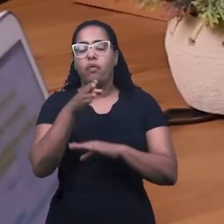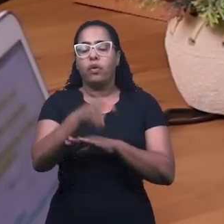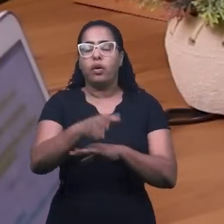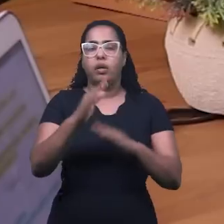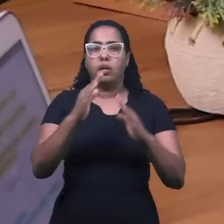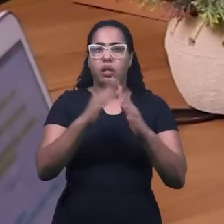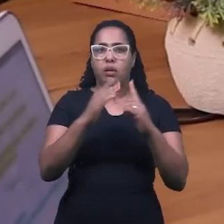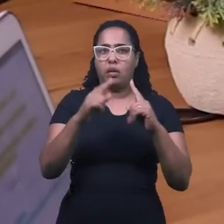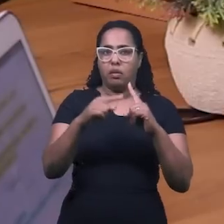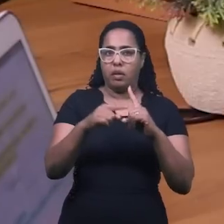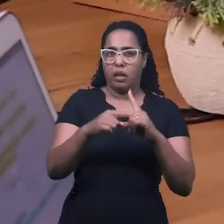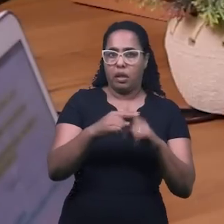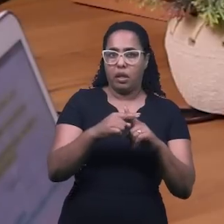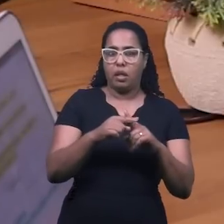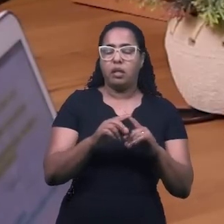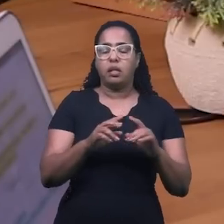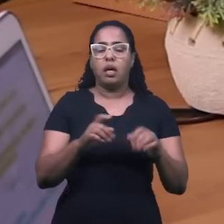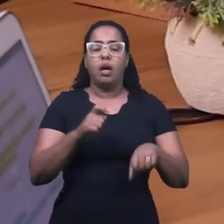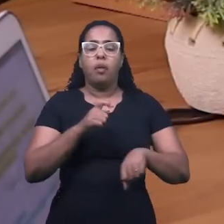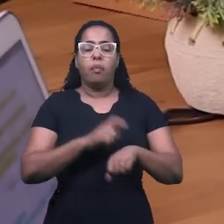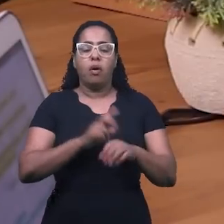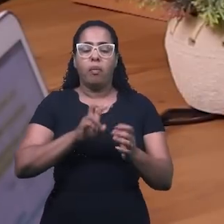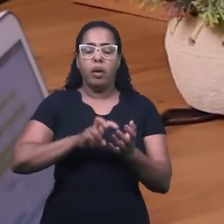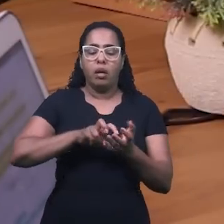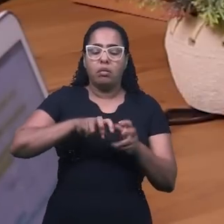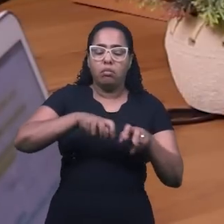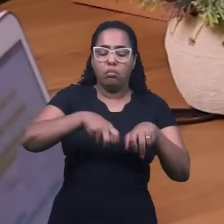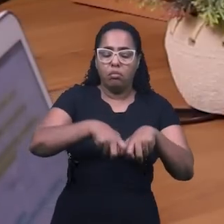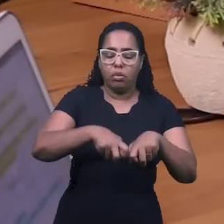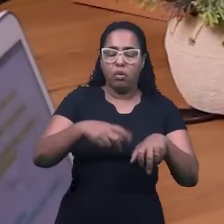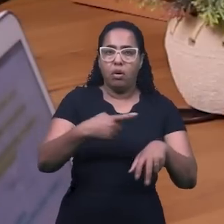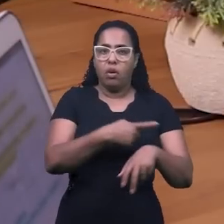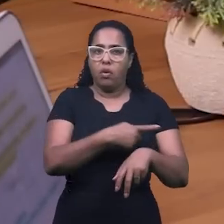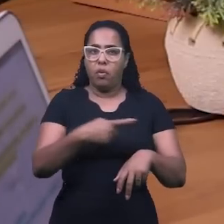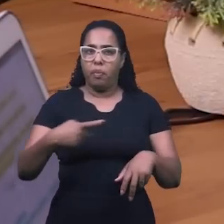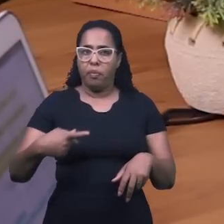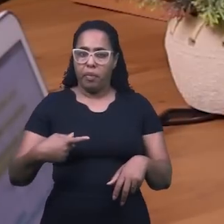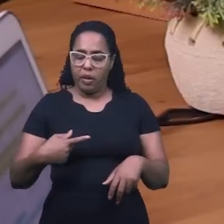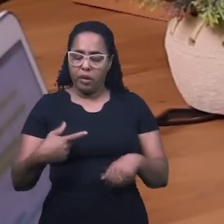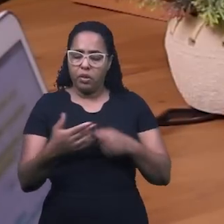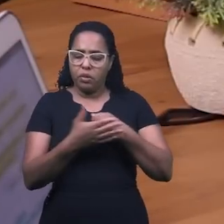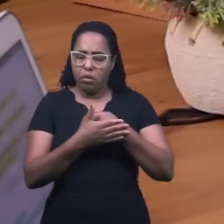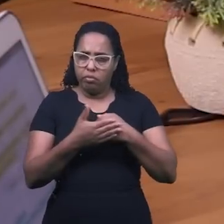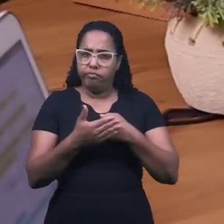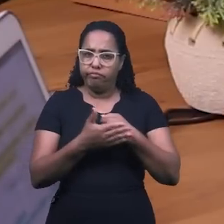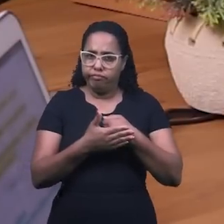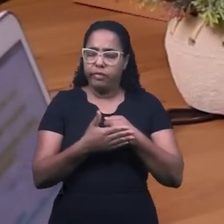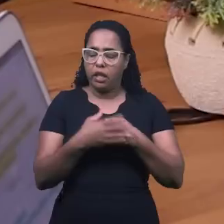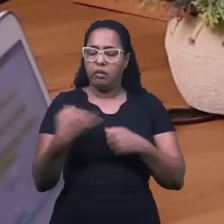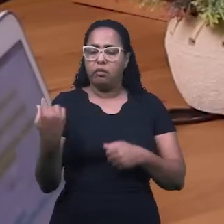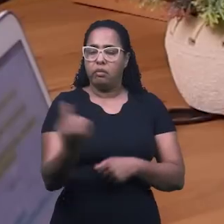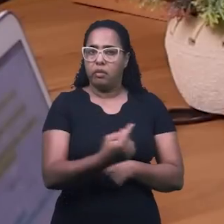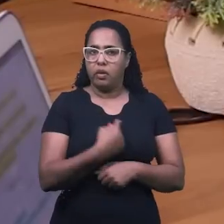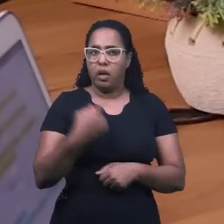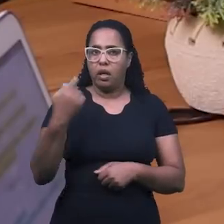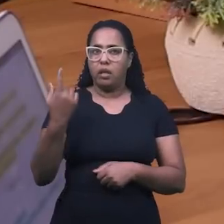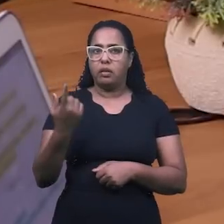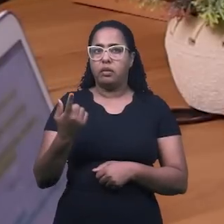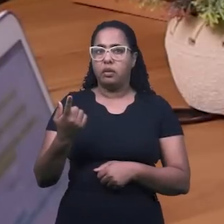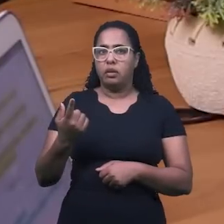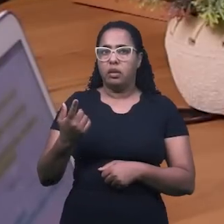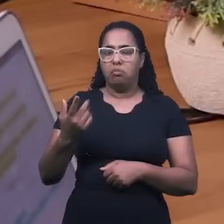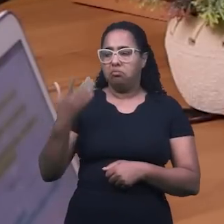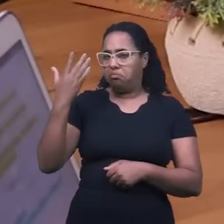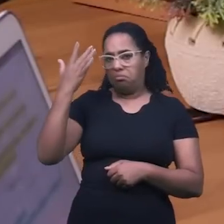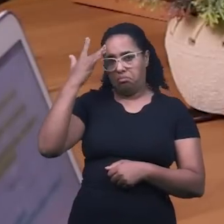fui numa igreja em Winston e nós nos ajoelhamos e um pastor muito querido nosso,